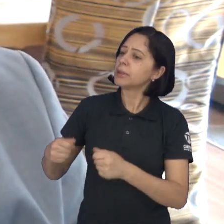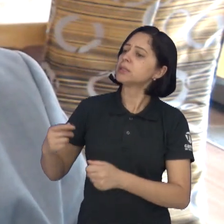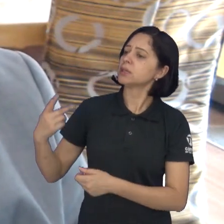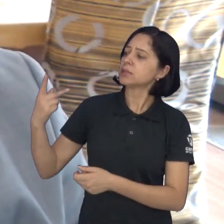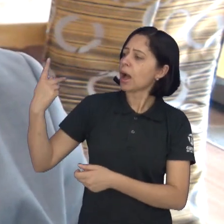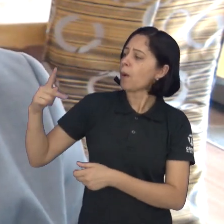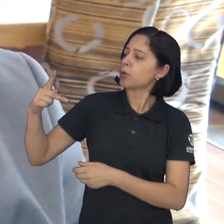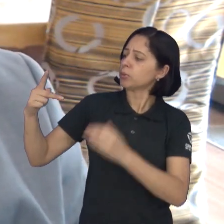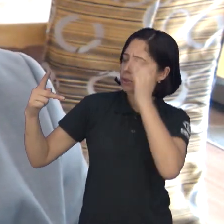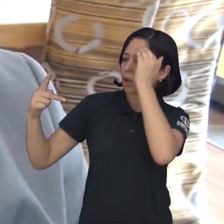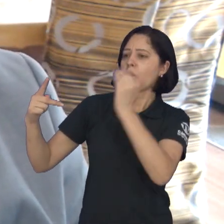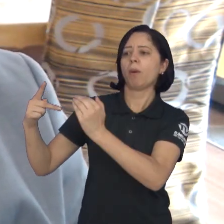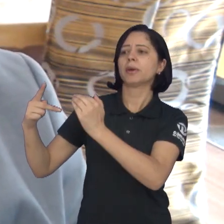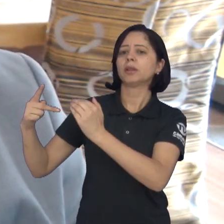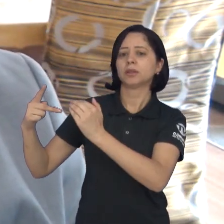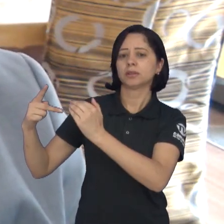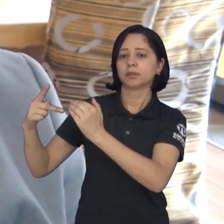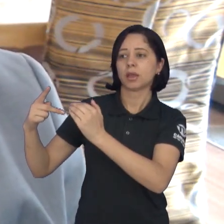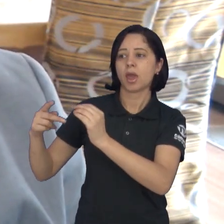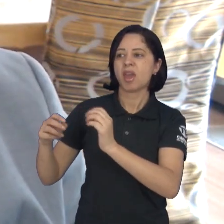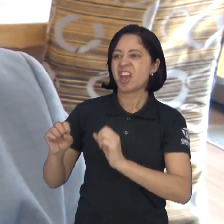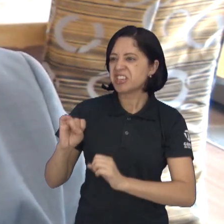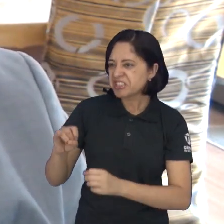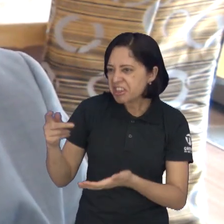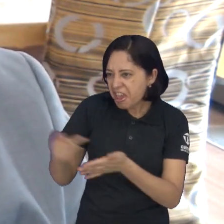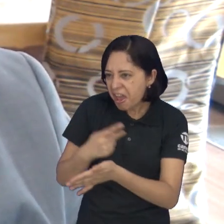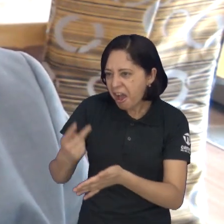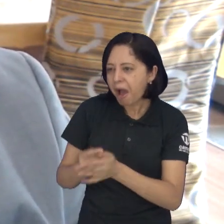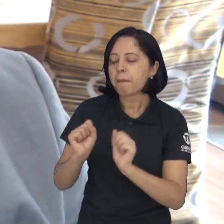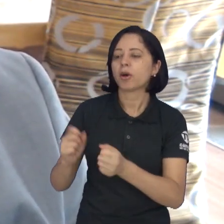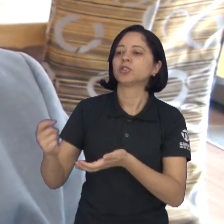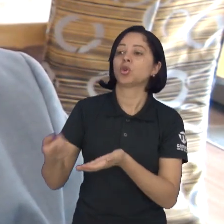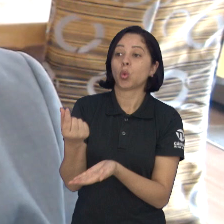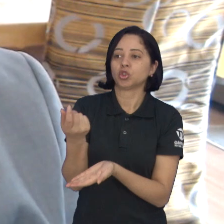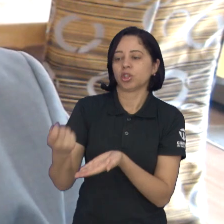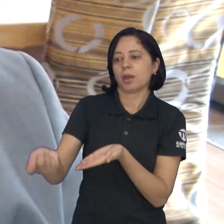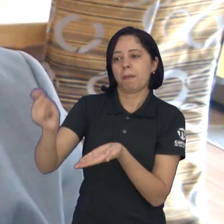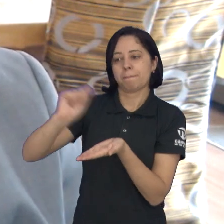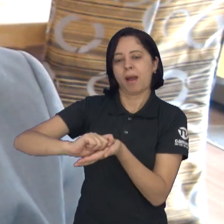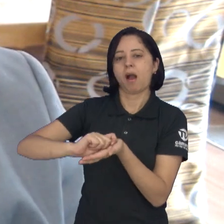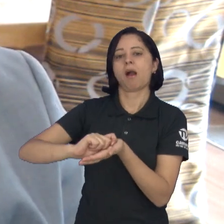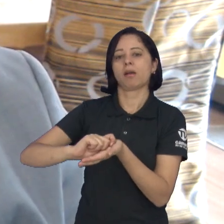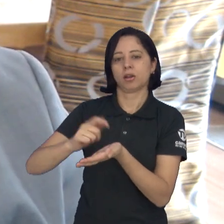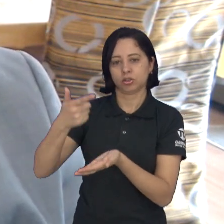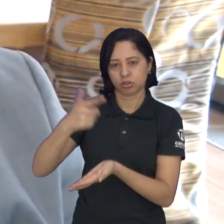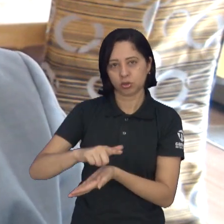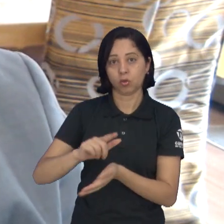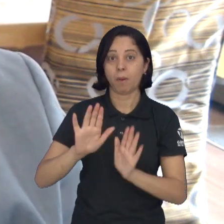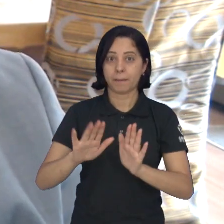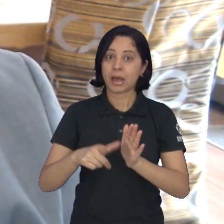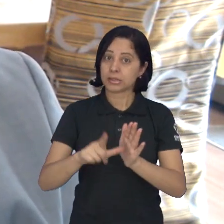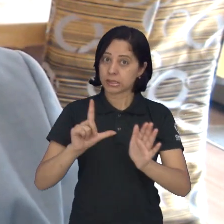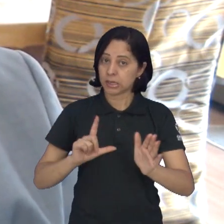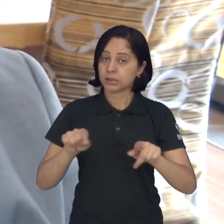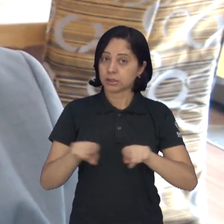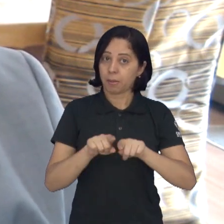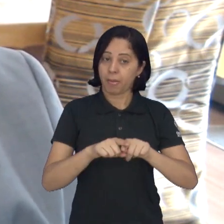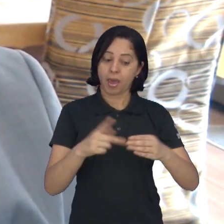descumprido, o seu dinheiro de volta, assim como, né, sempre reclamação no PROCON,